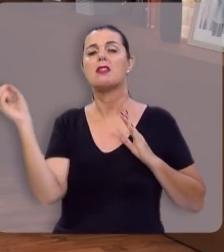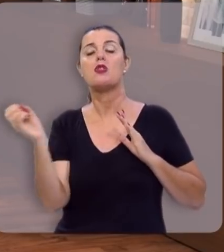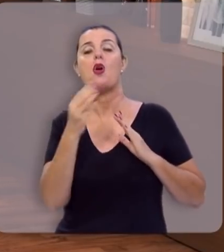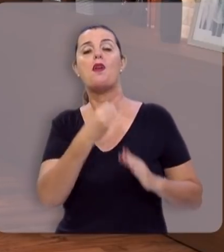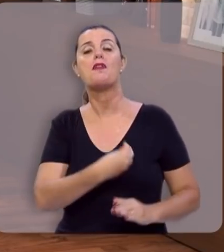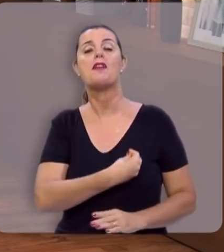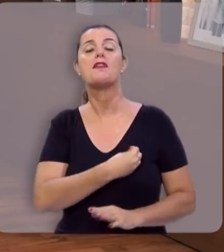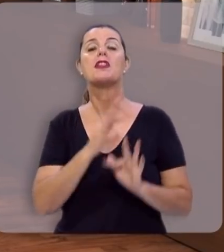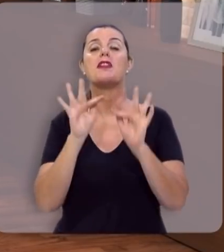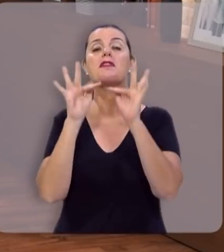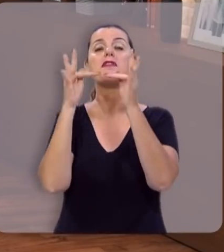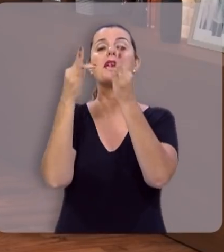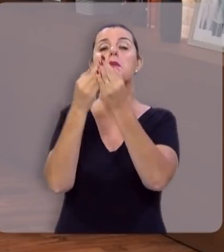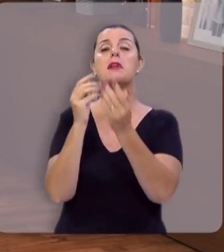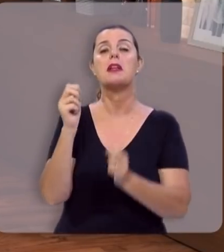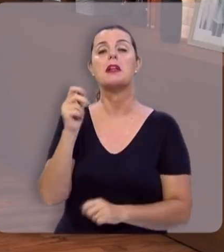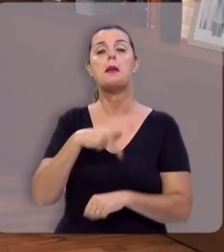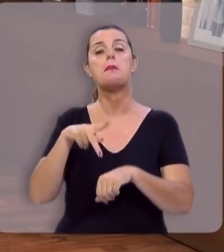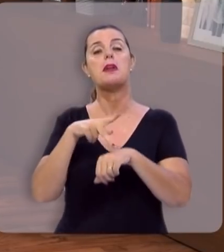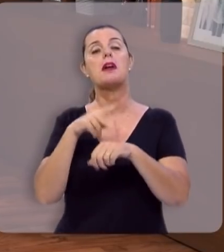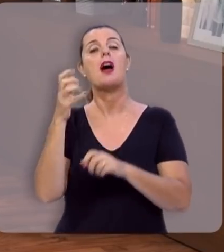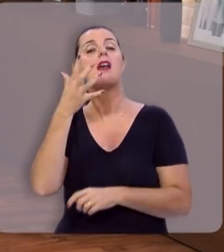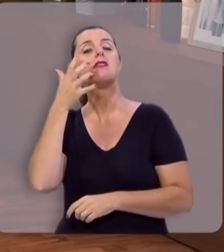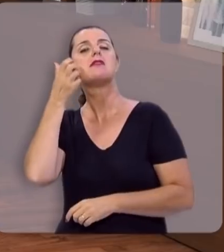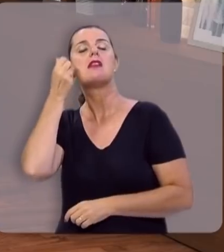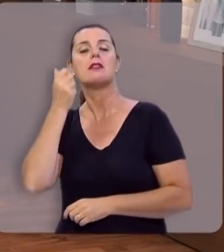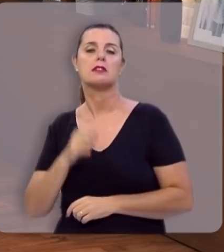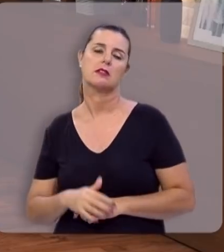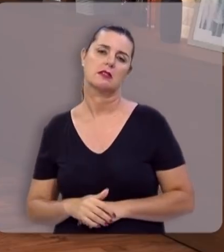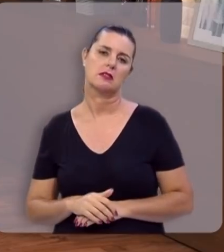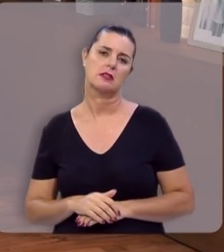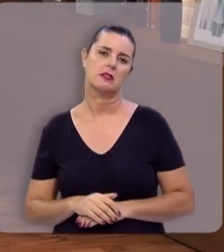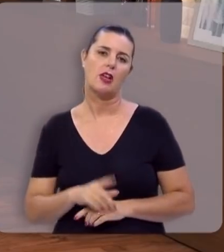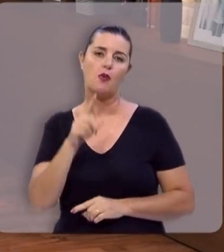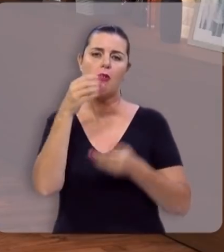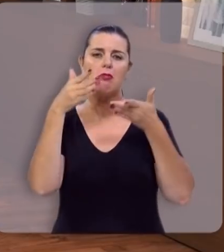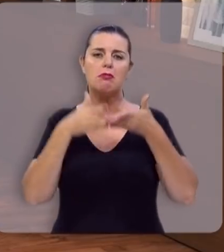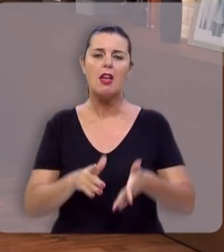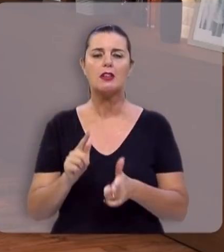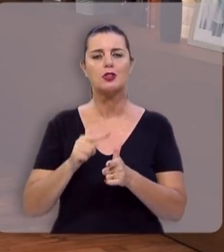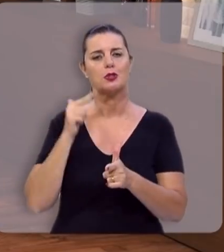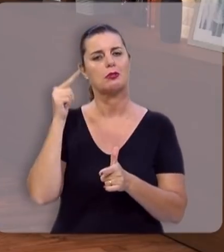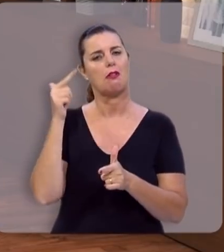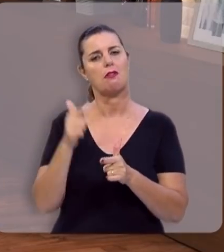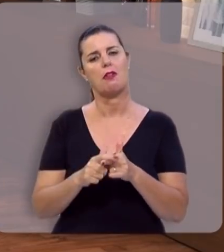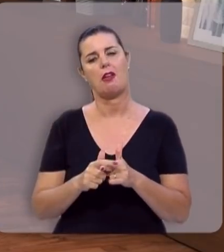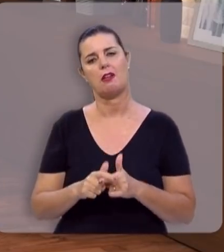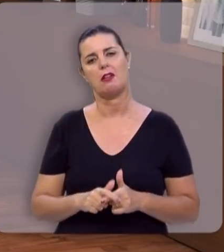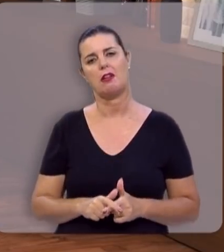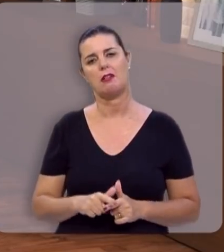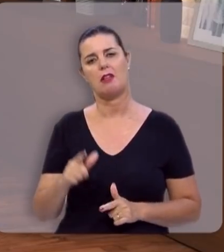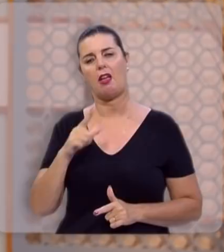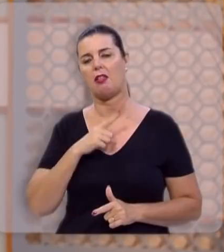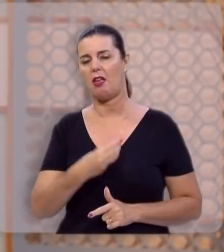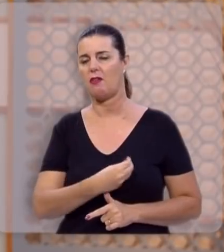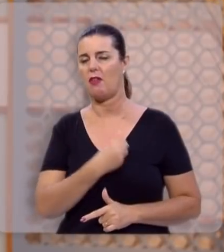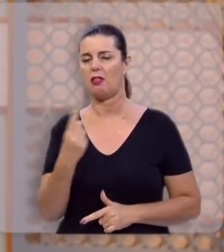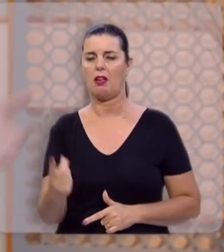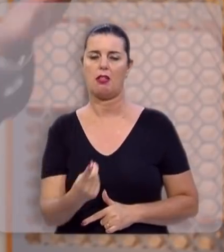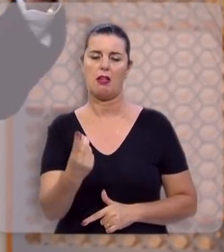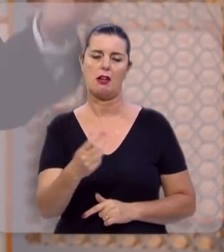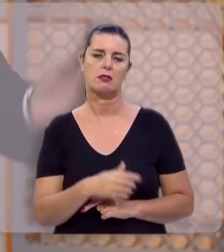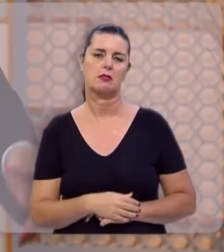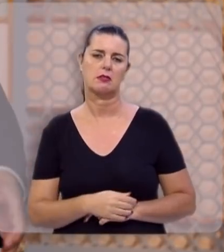nova família, uma nova pátria, uma nova herança. Você nasce de novo e passa a ter a vida eterna.